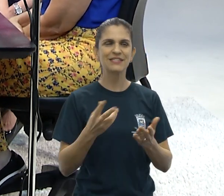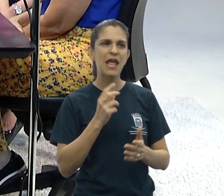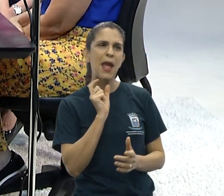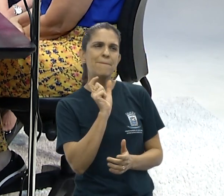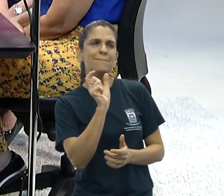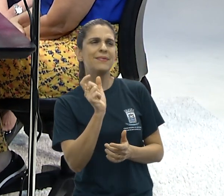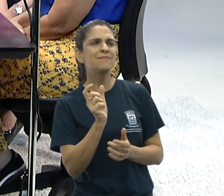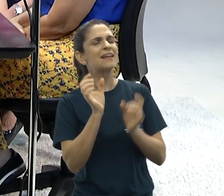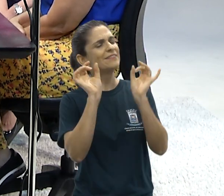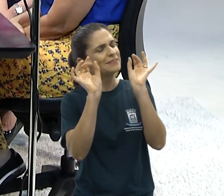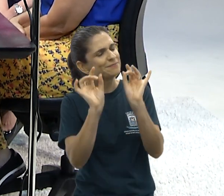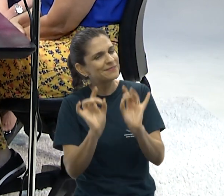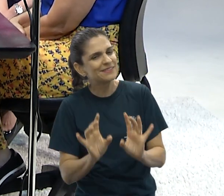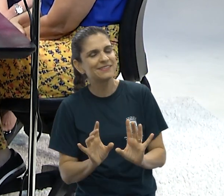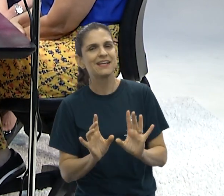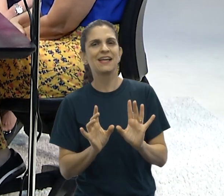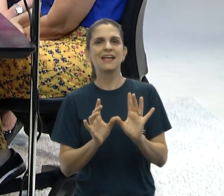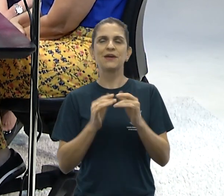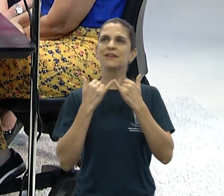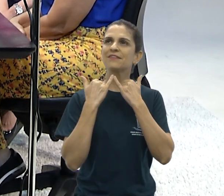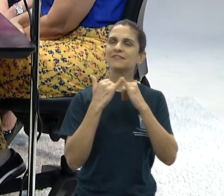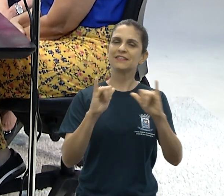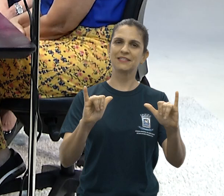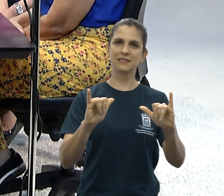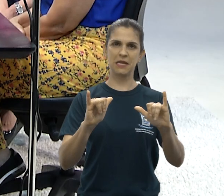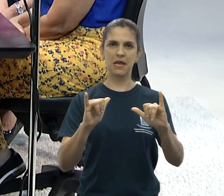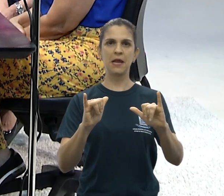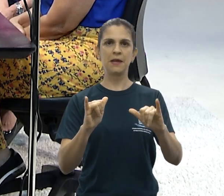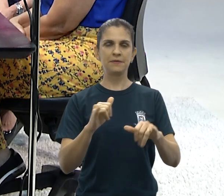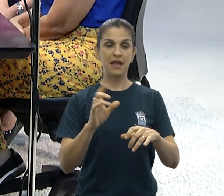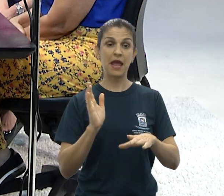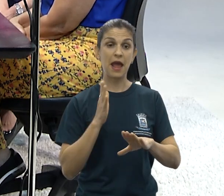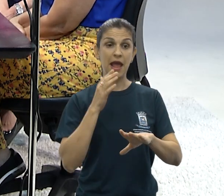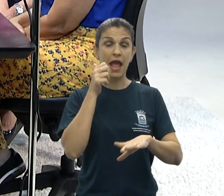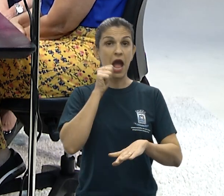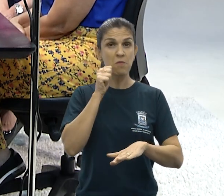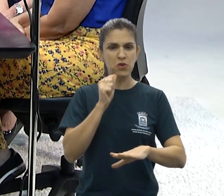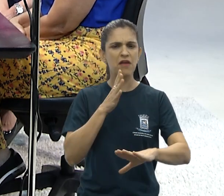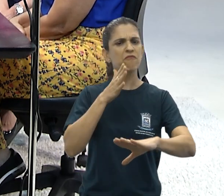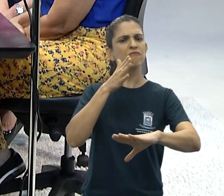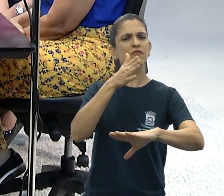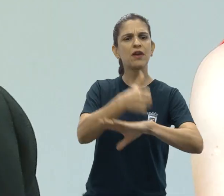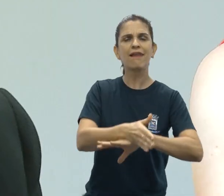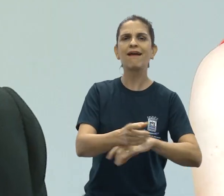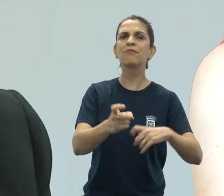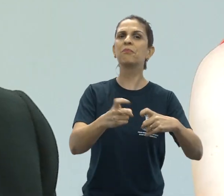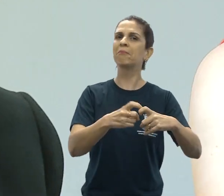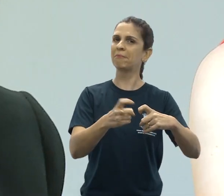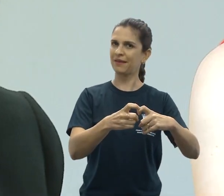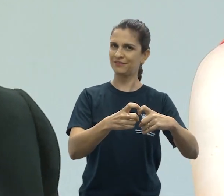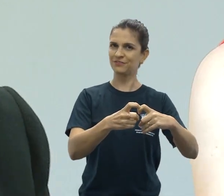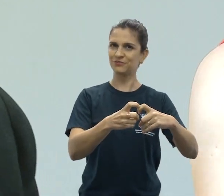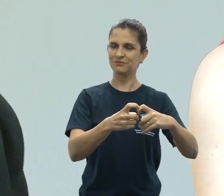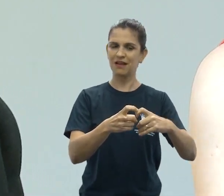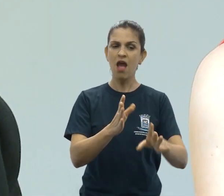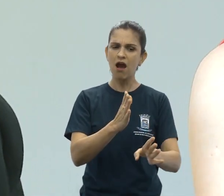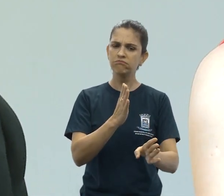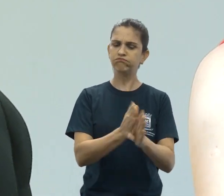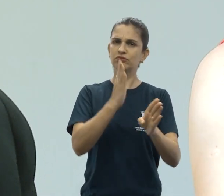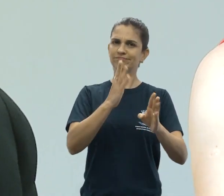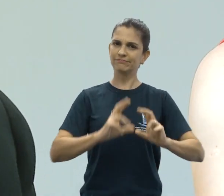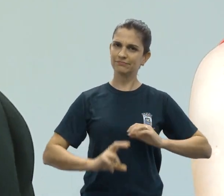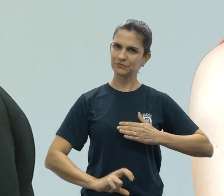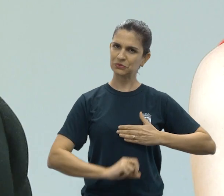gente, para aquela mulher que foi lá no médico, né, e diante de um diagnóstico, olha, você tem um câncer de mama, como é